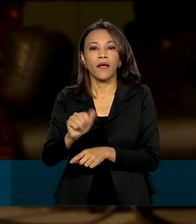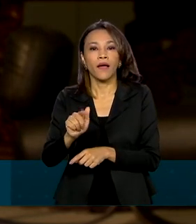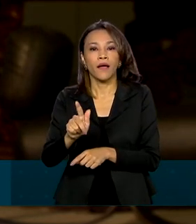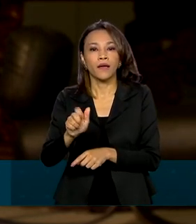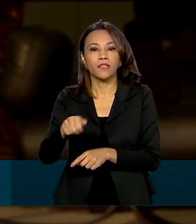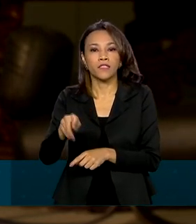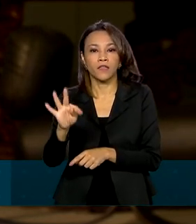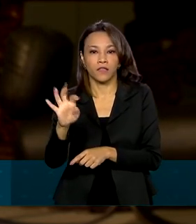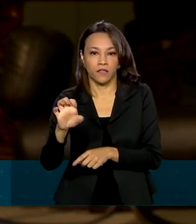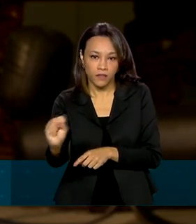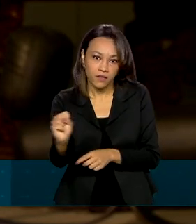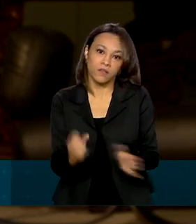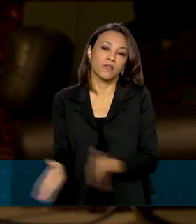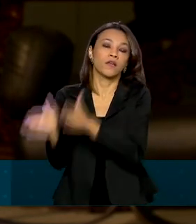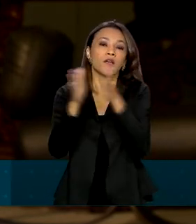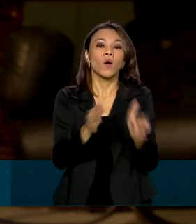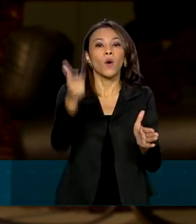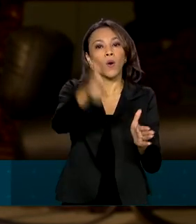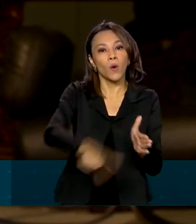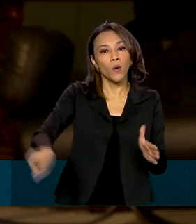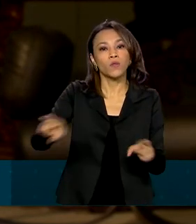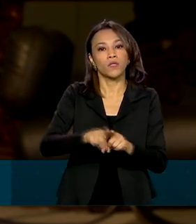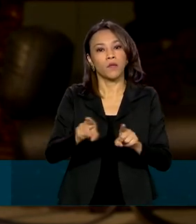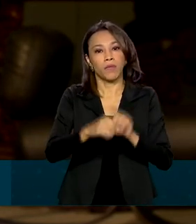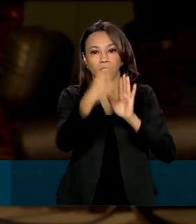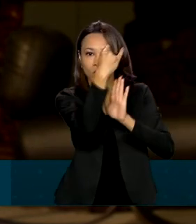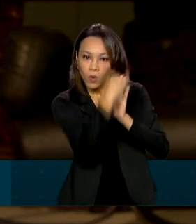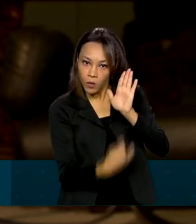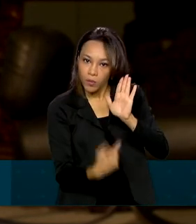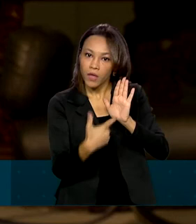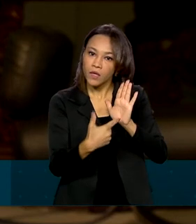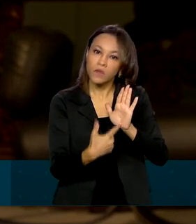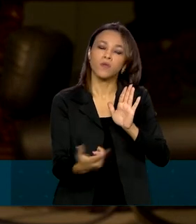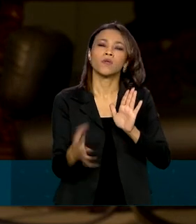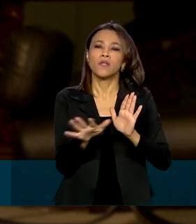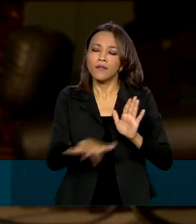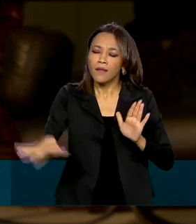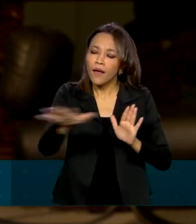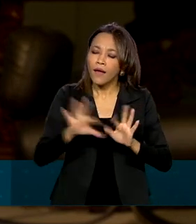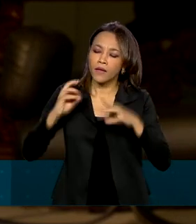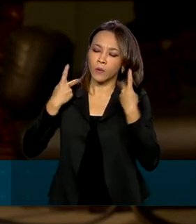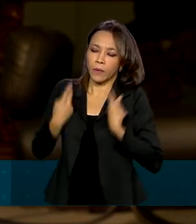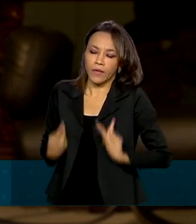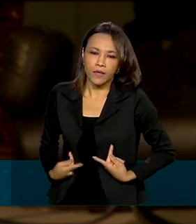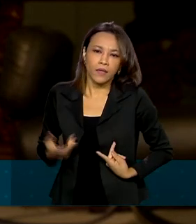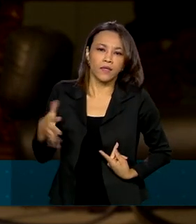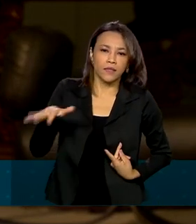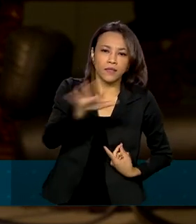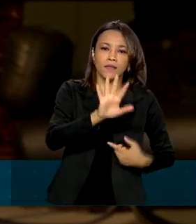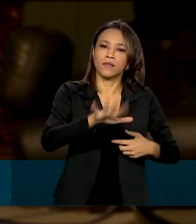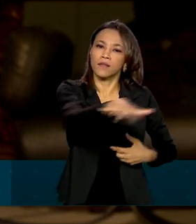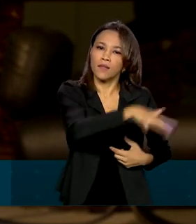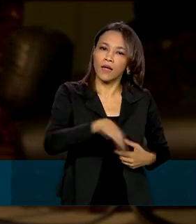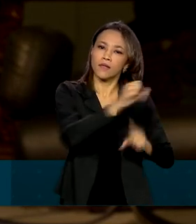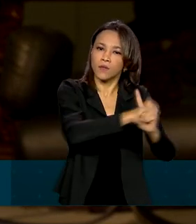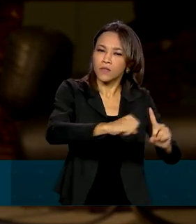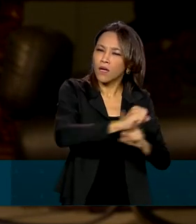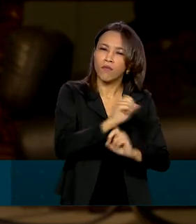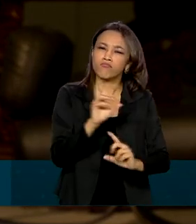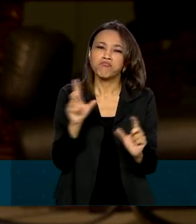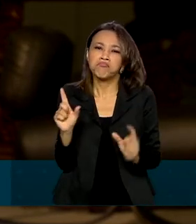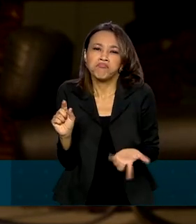colocamos também uma parte dessa chamada para humanas, para as ciências de humanidades e sociais. Para quê?